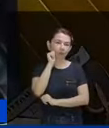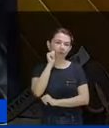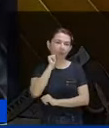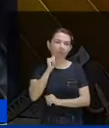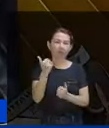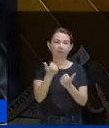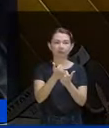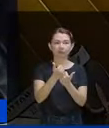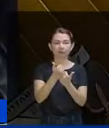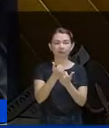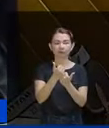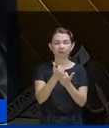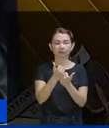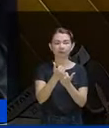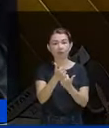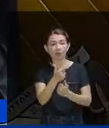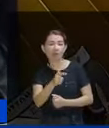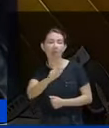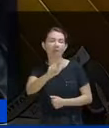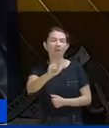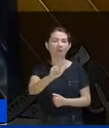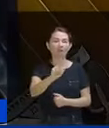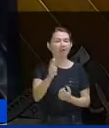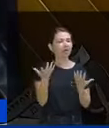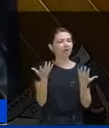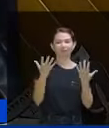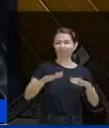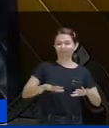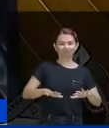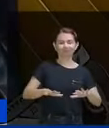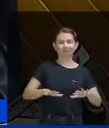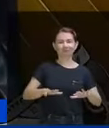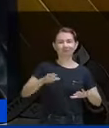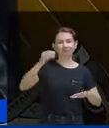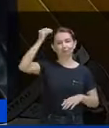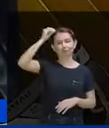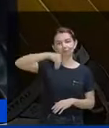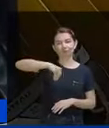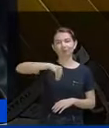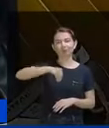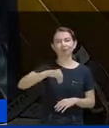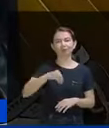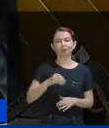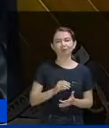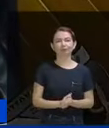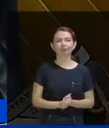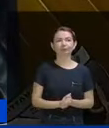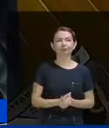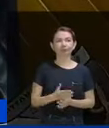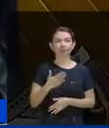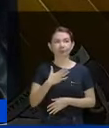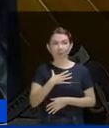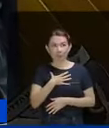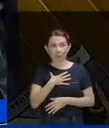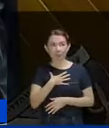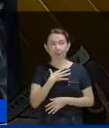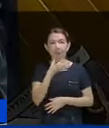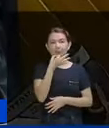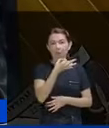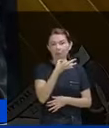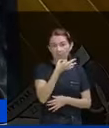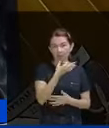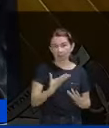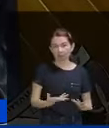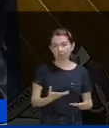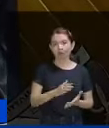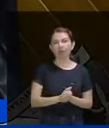para substituir aquela que renunciou às vésperas da eleição, aí sim, no meu sentir,